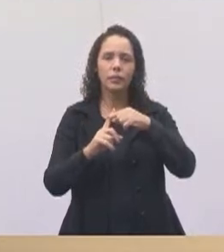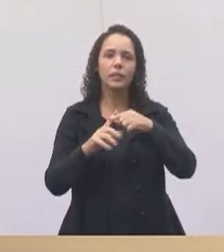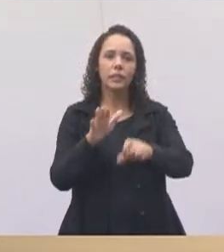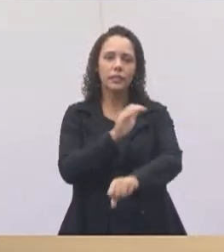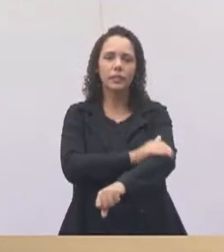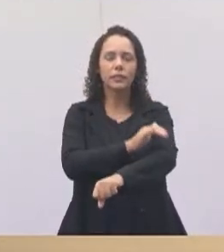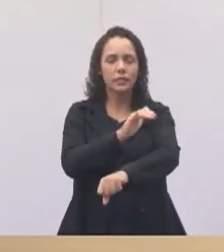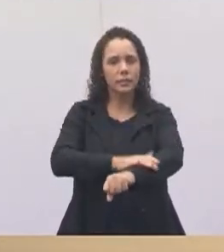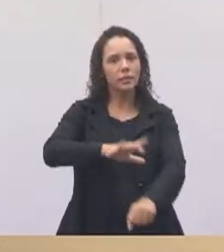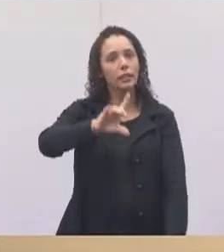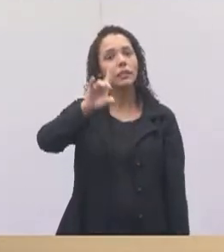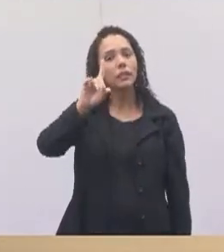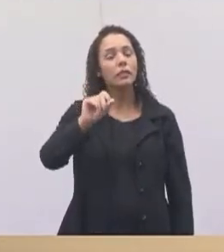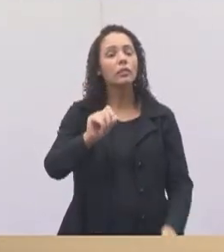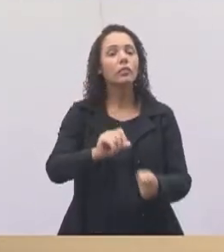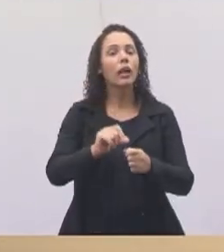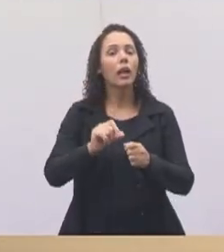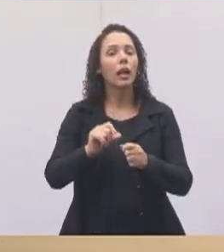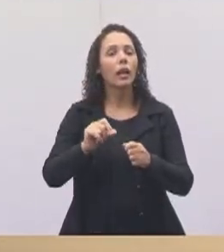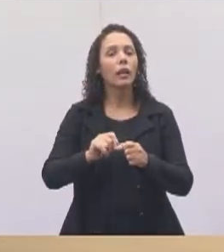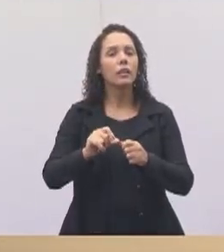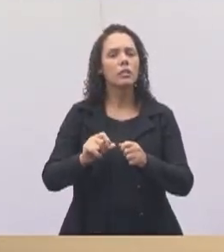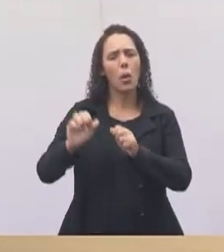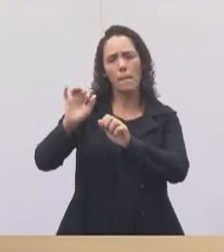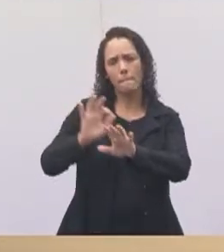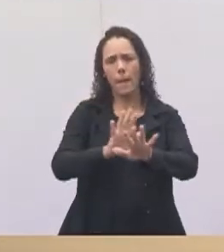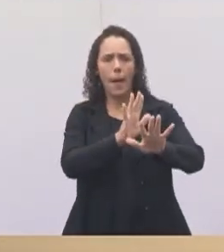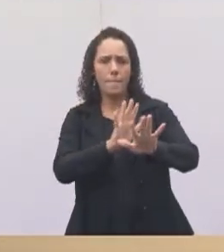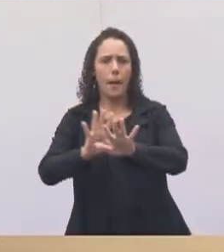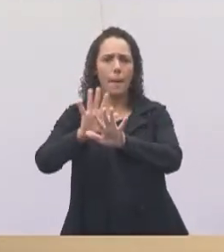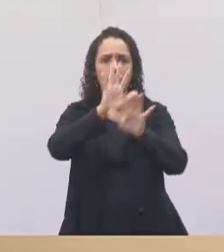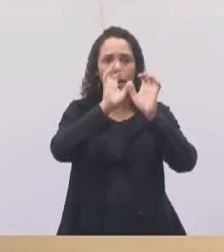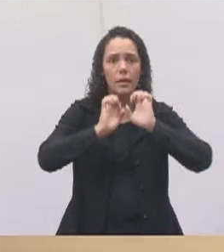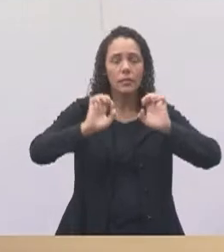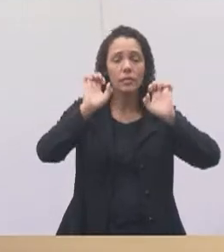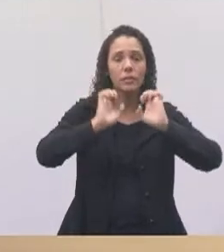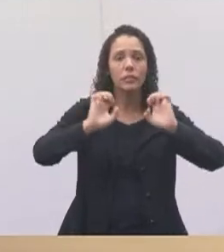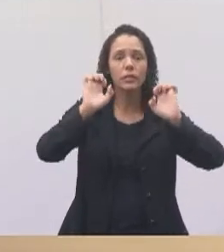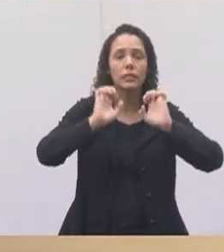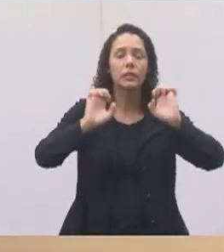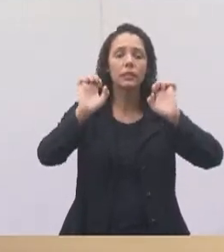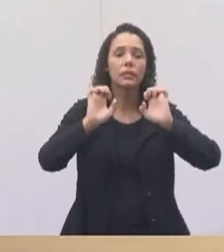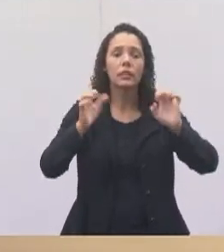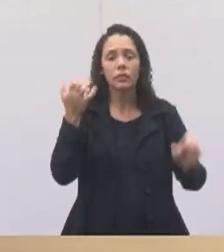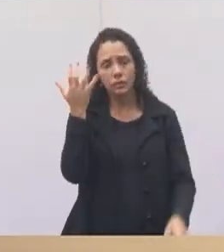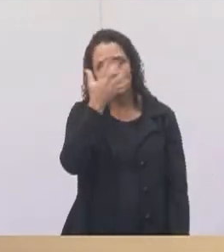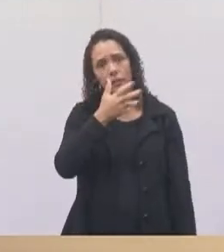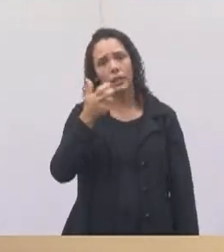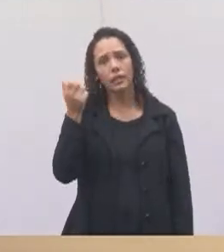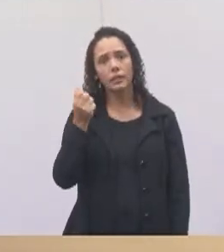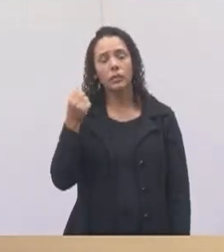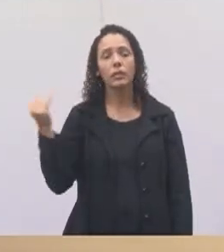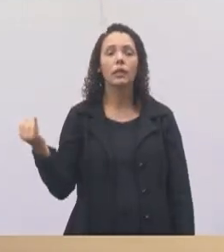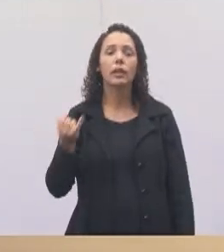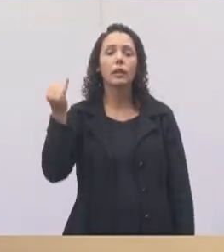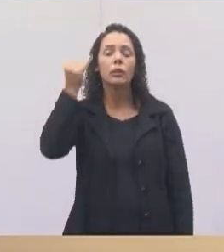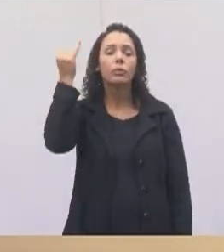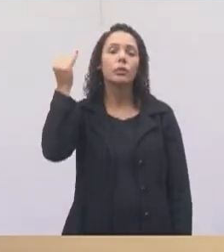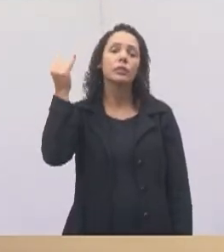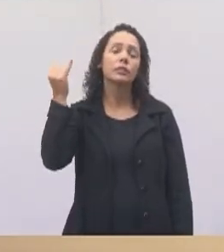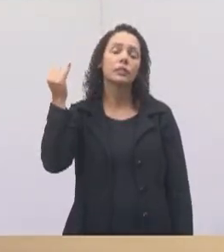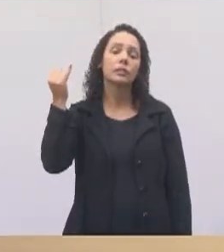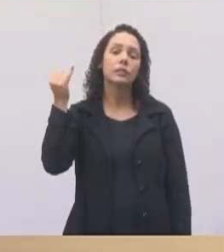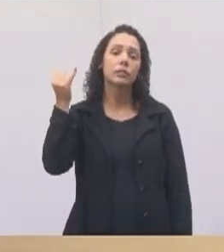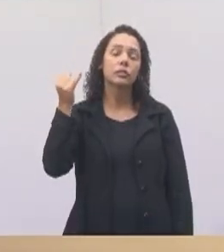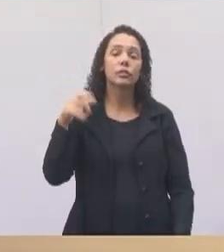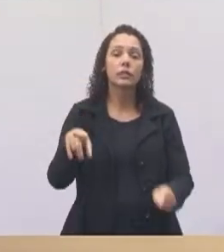lembrada junto ao poder público, tem que ser lembrada junto ao poder público. E espalhado na cidade a importância que é a Marcha para Jesus.